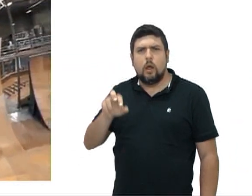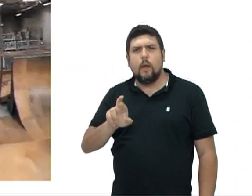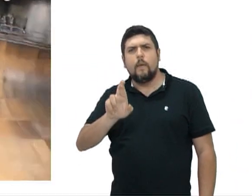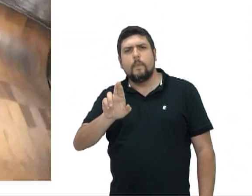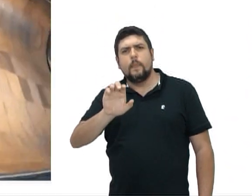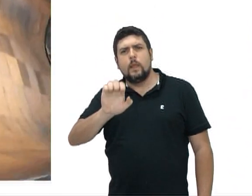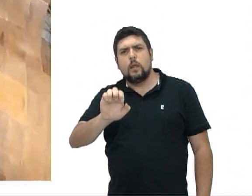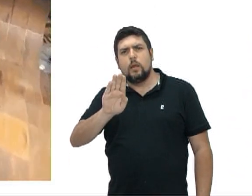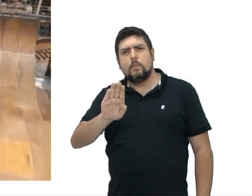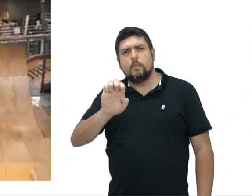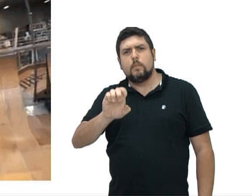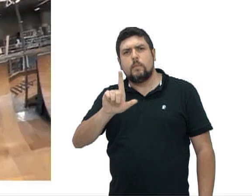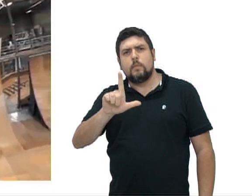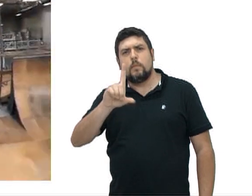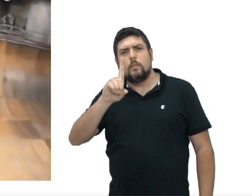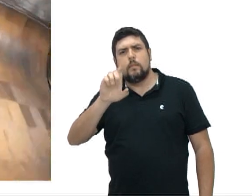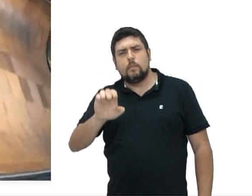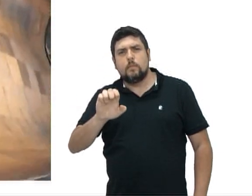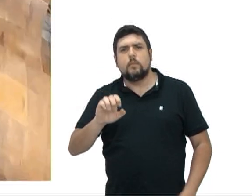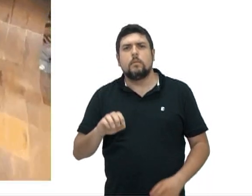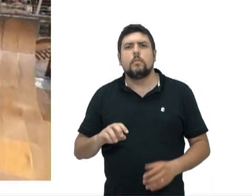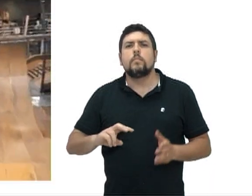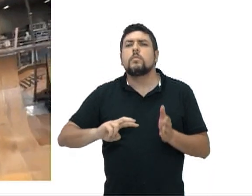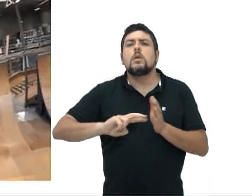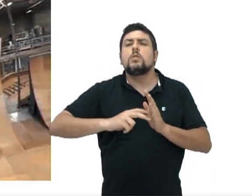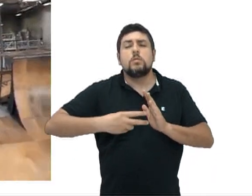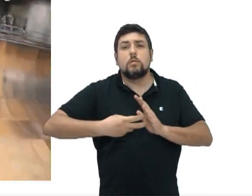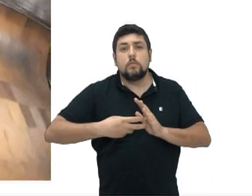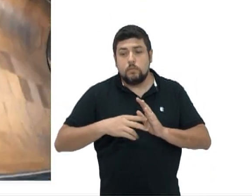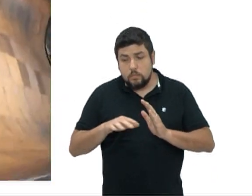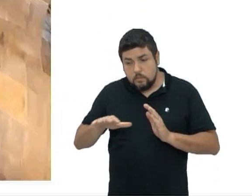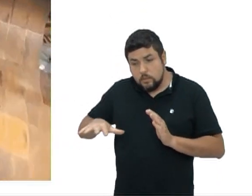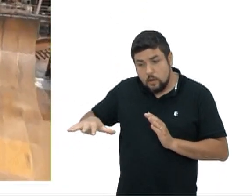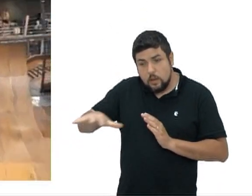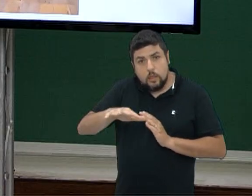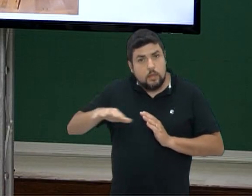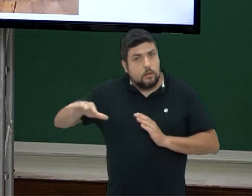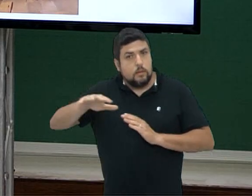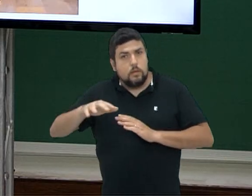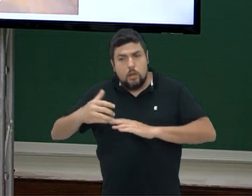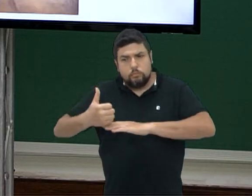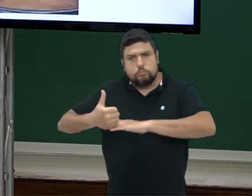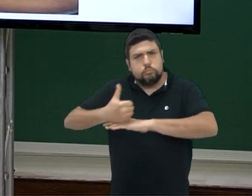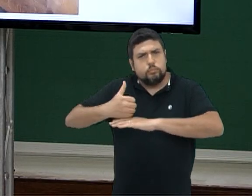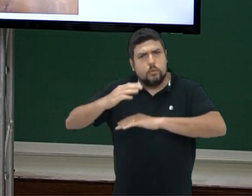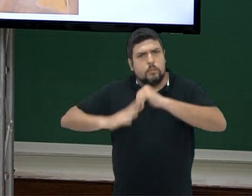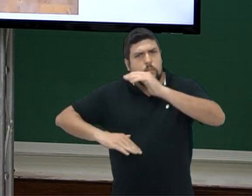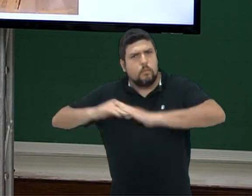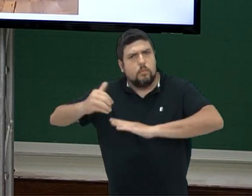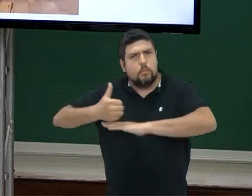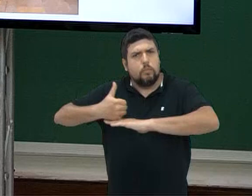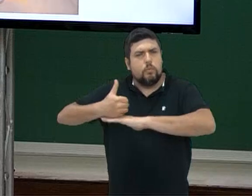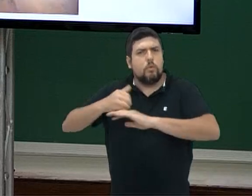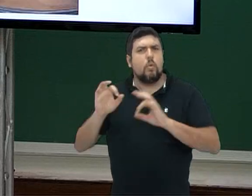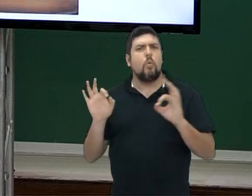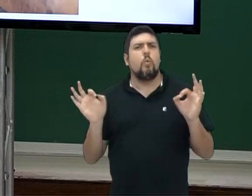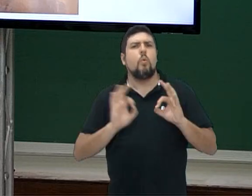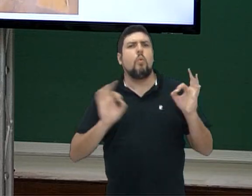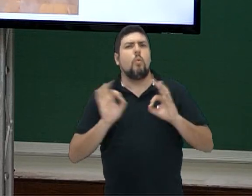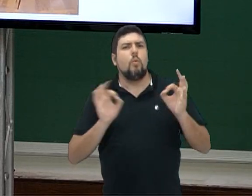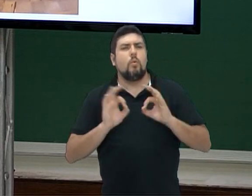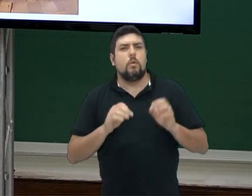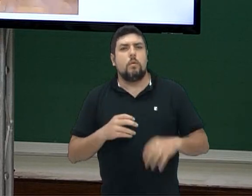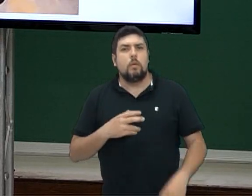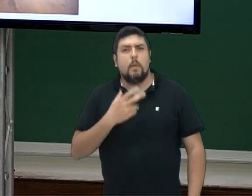Não havia uma profissionalização. Então, quem realizava a prática, né, do skate era conhecido como